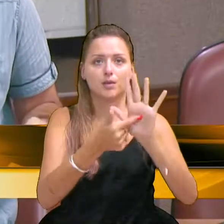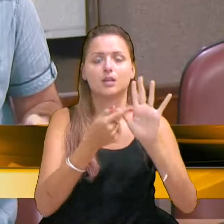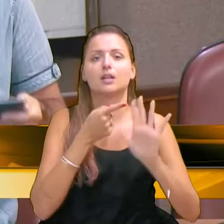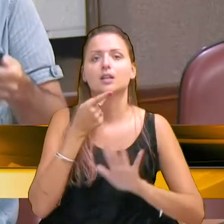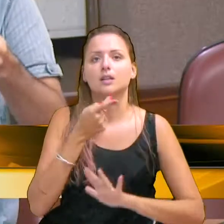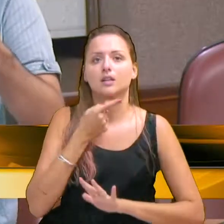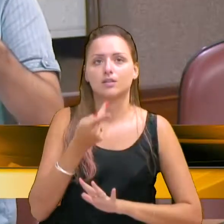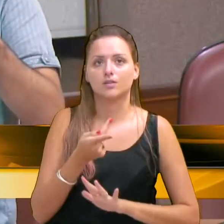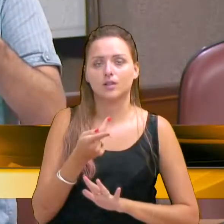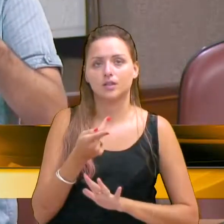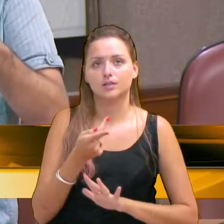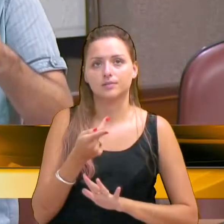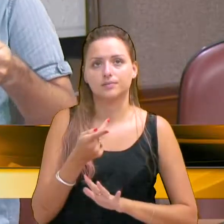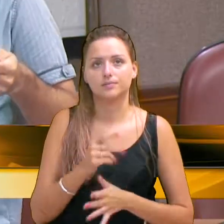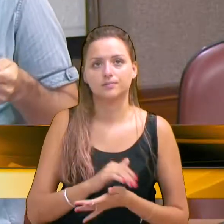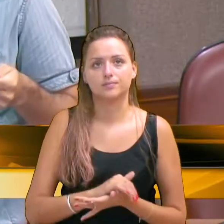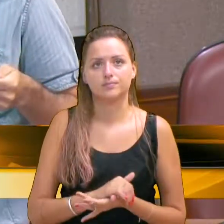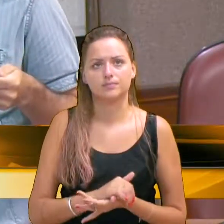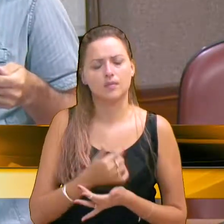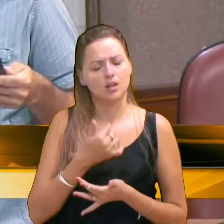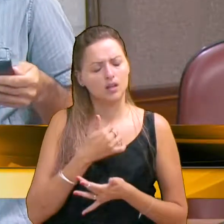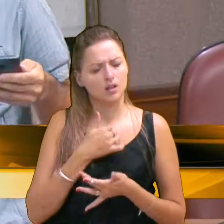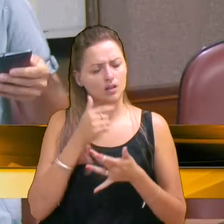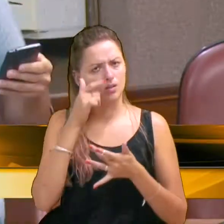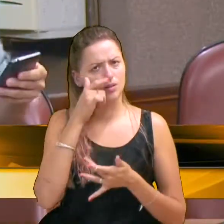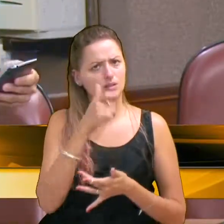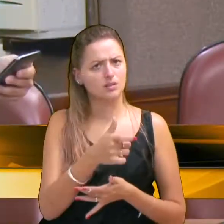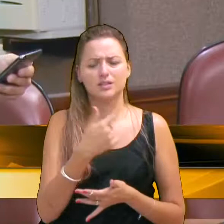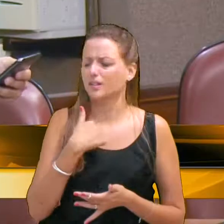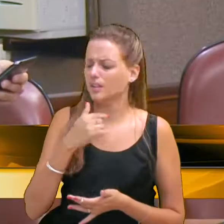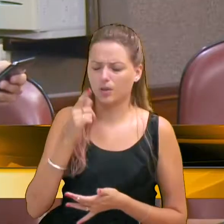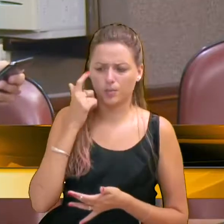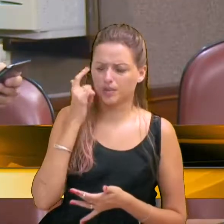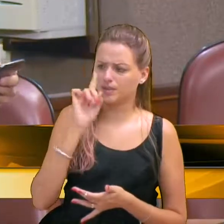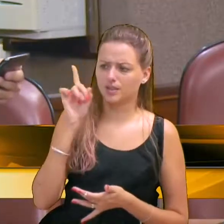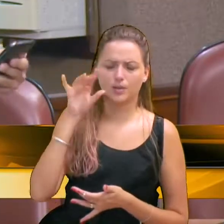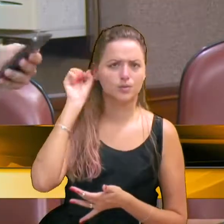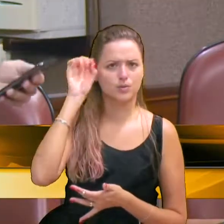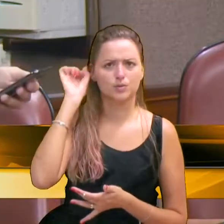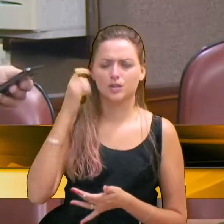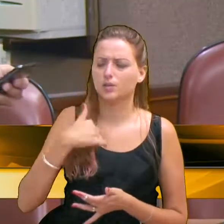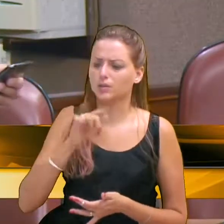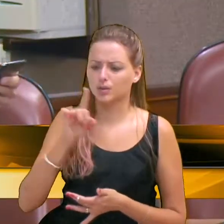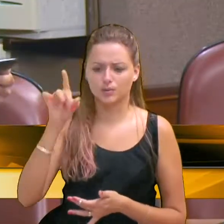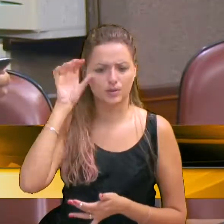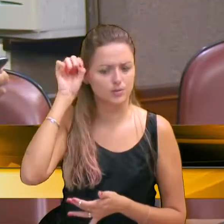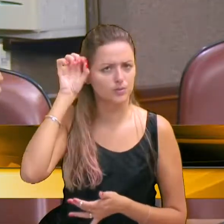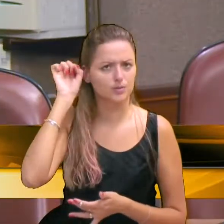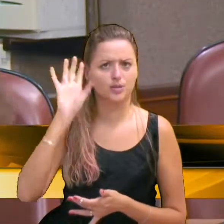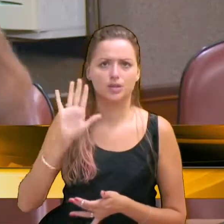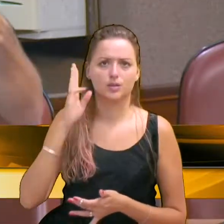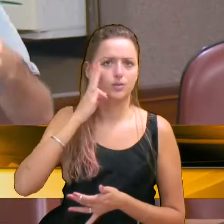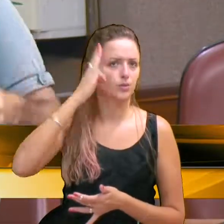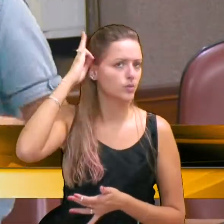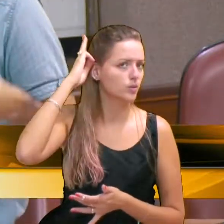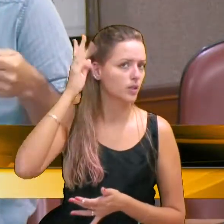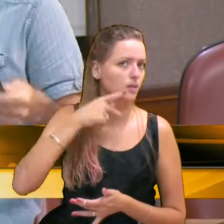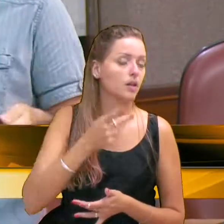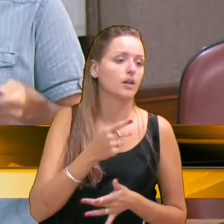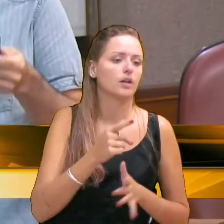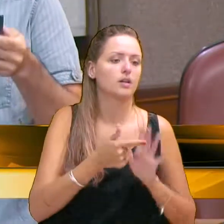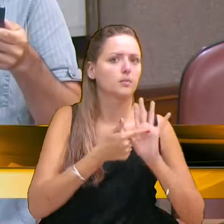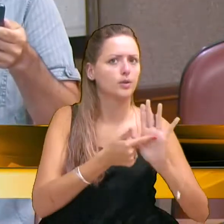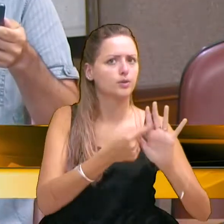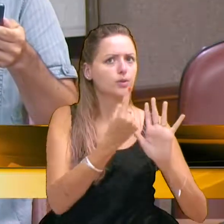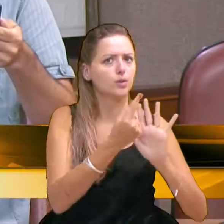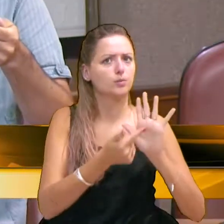seguinte, e me chamou a atenção, eu disse, não, eu não estou escutando isso daqui, eu não estou escutando. Daí passou uma vez, passou